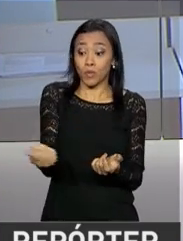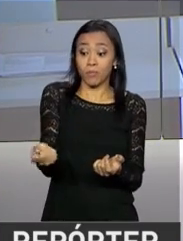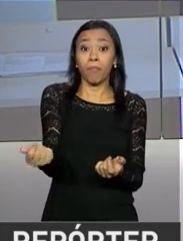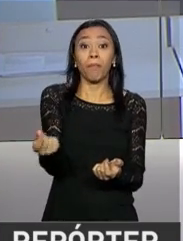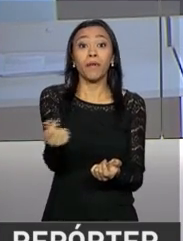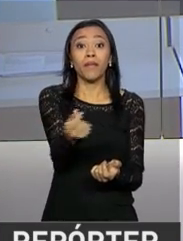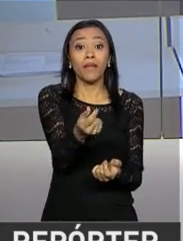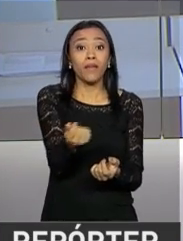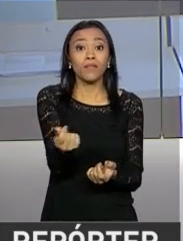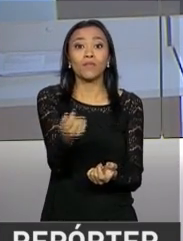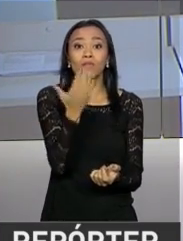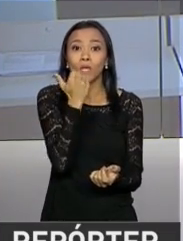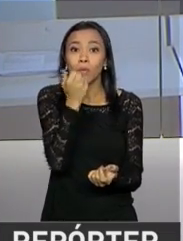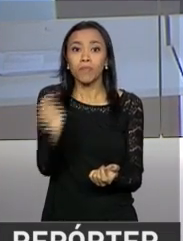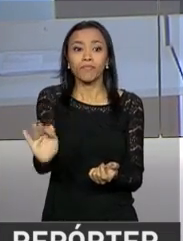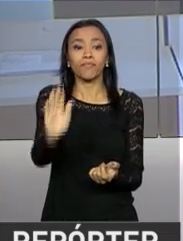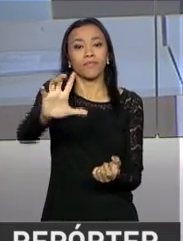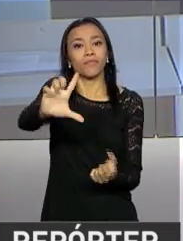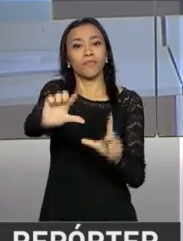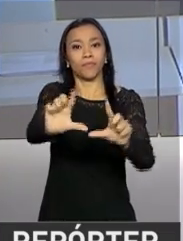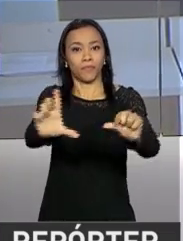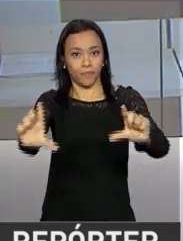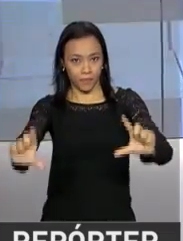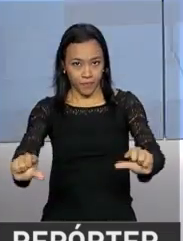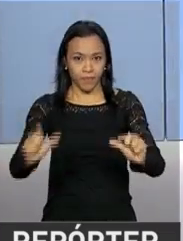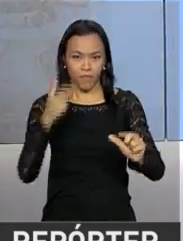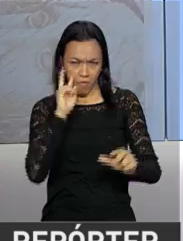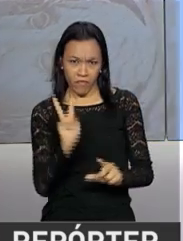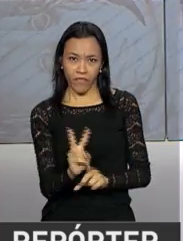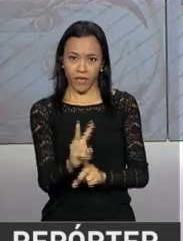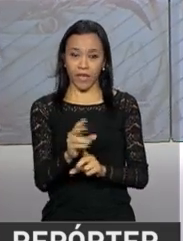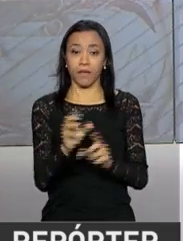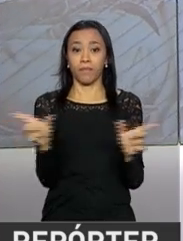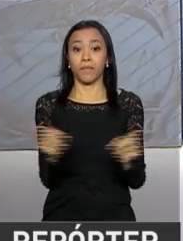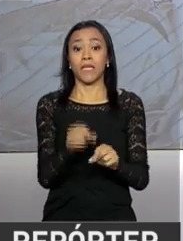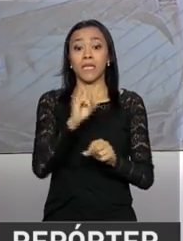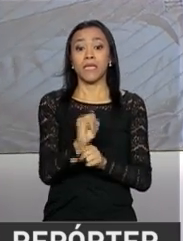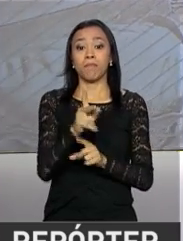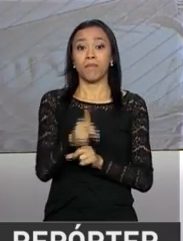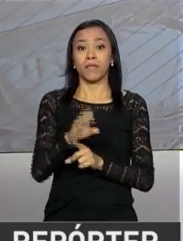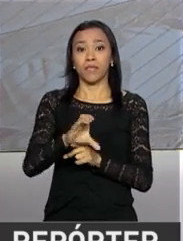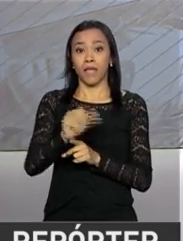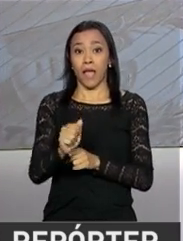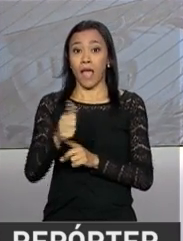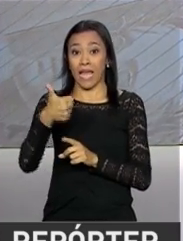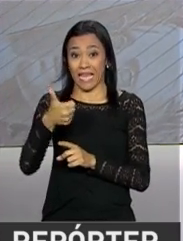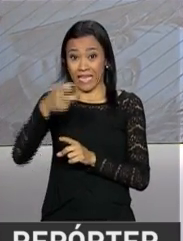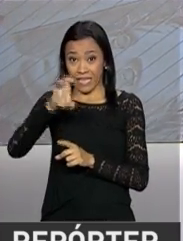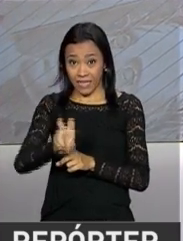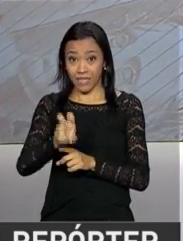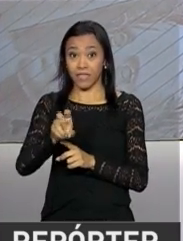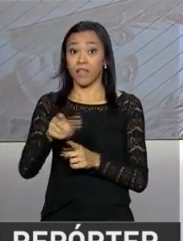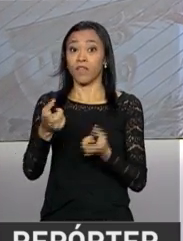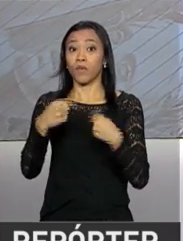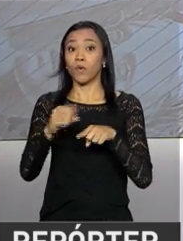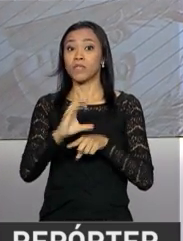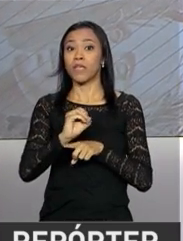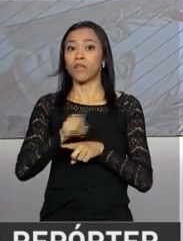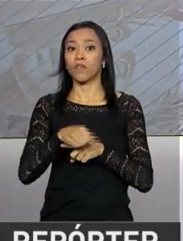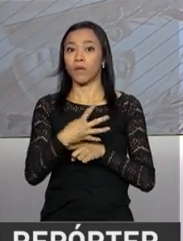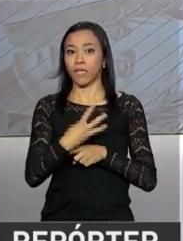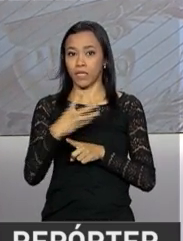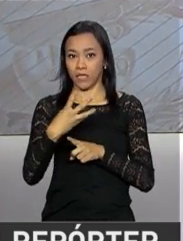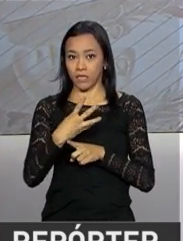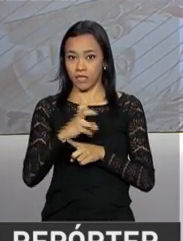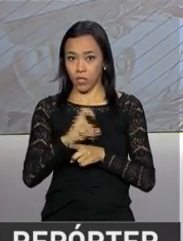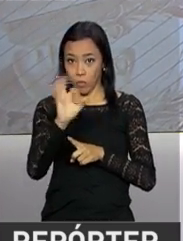dos alimentos. Vamos ver os números aqui no telão? O IPCA 15 no mês de agosto ficou em